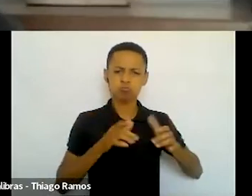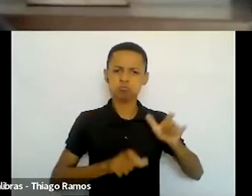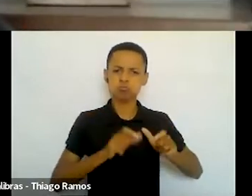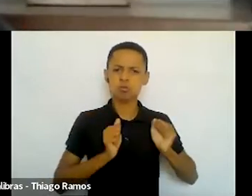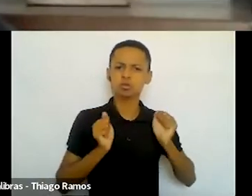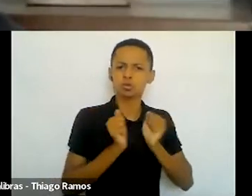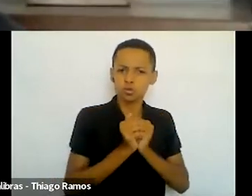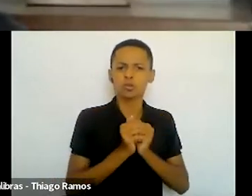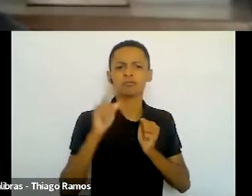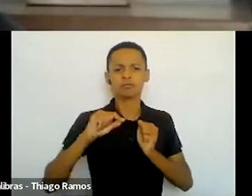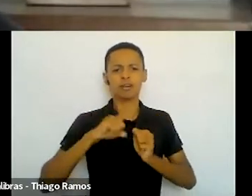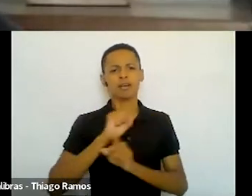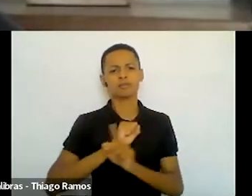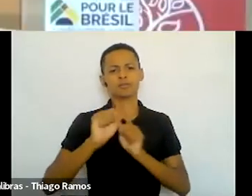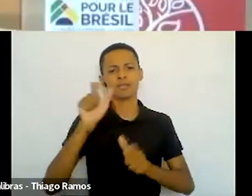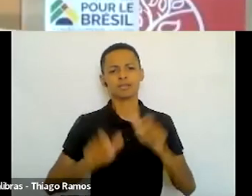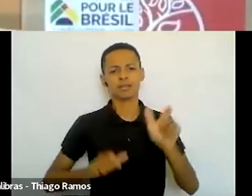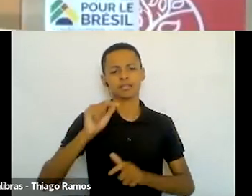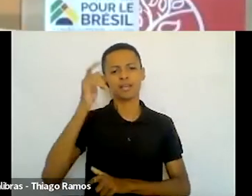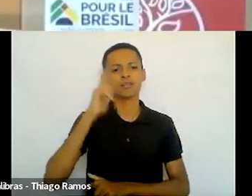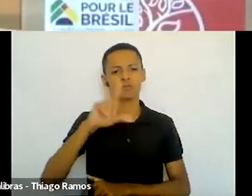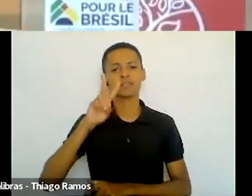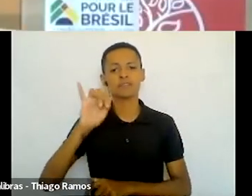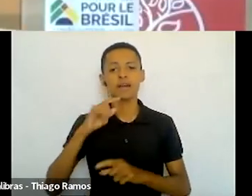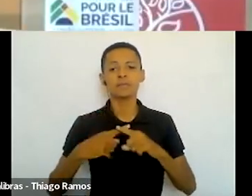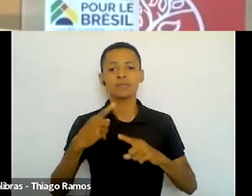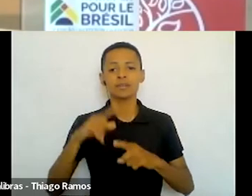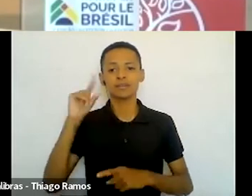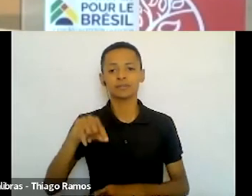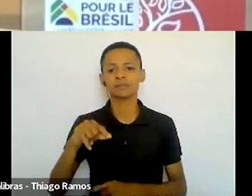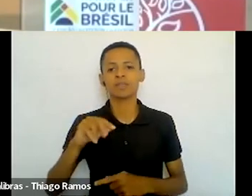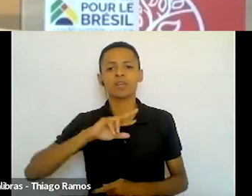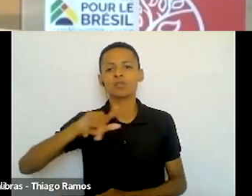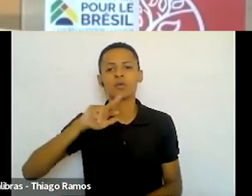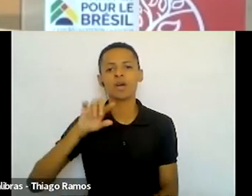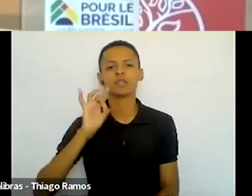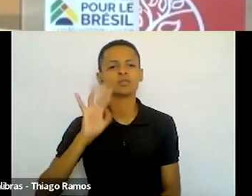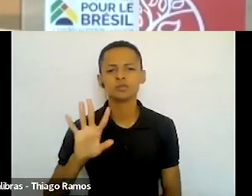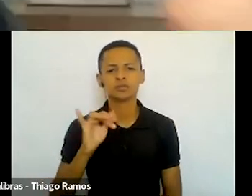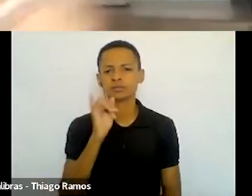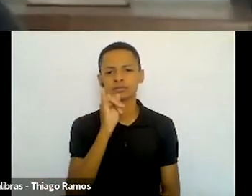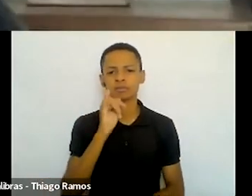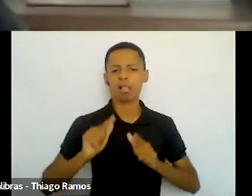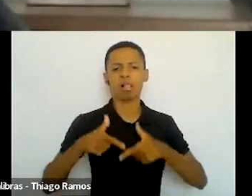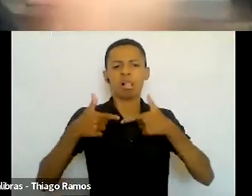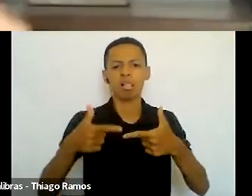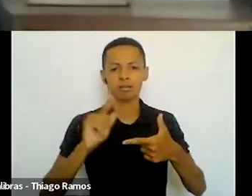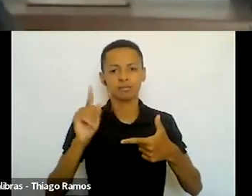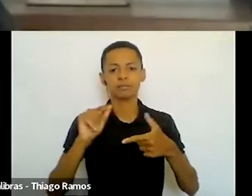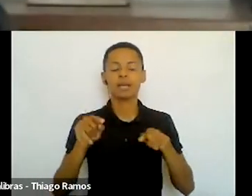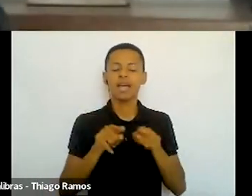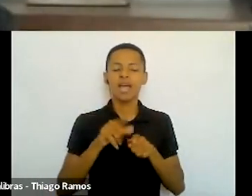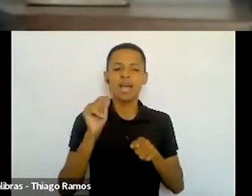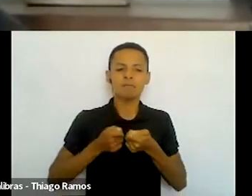é na sociedade civil que a gente vai trair. So it's from the civil society that we will change politics. A incidência política é no